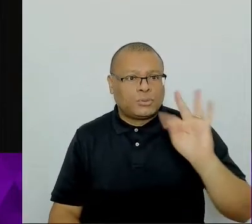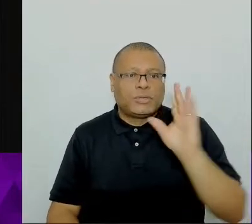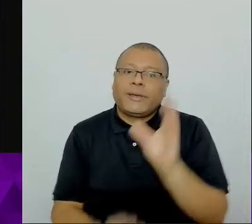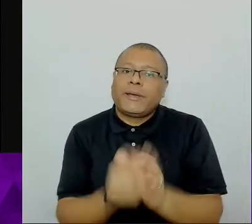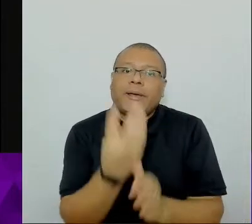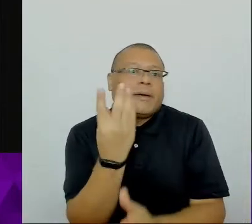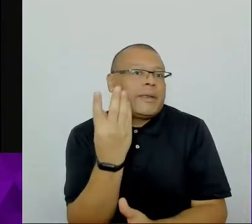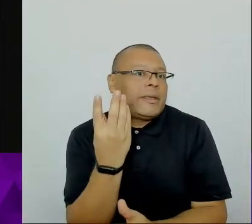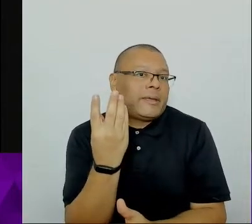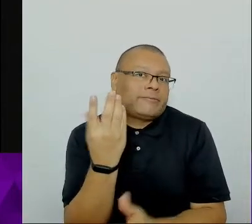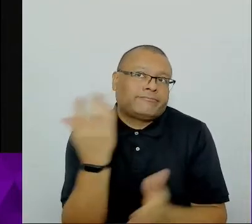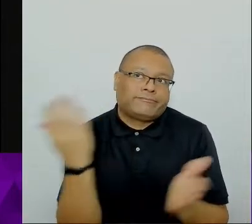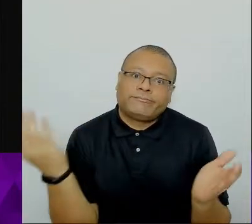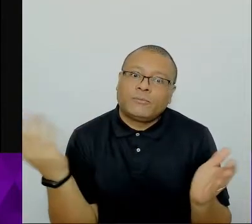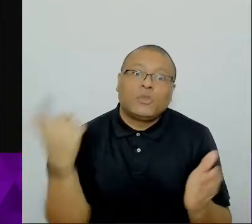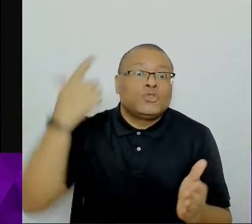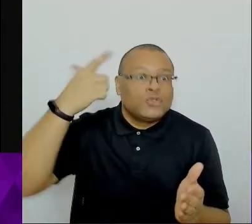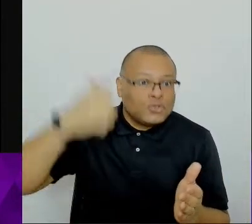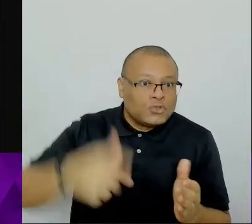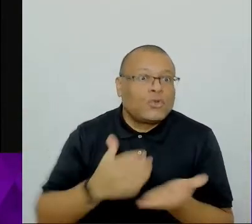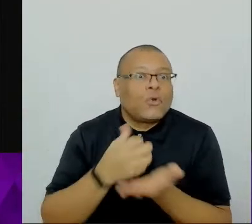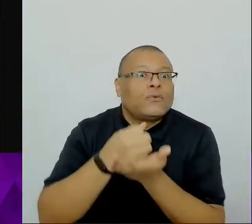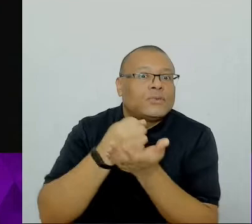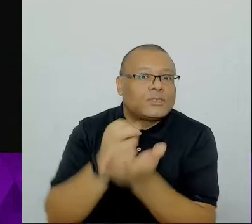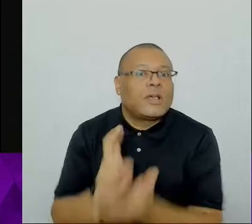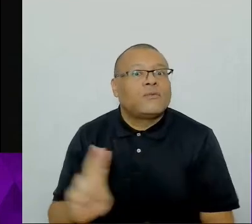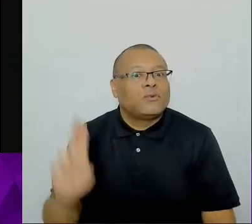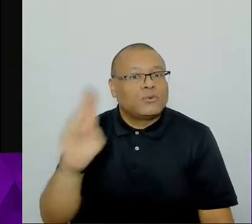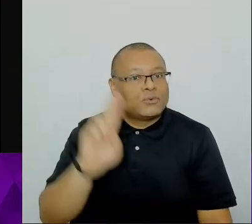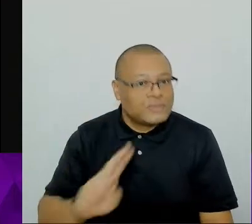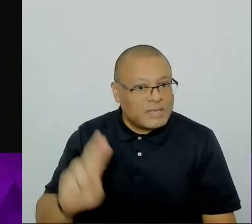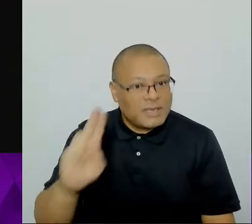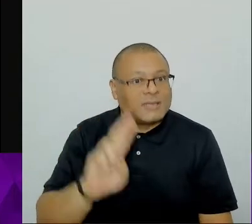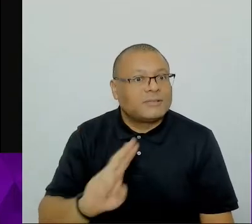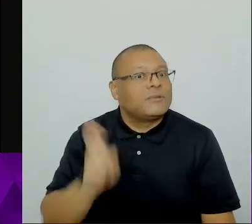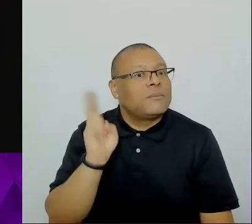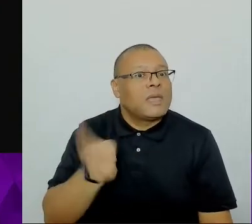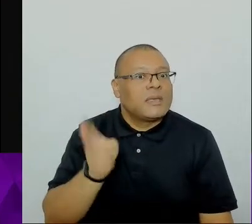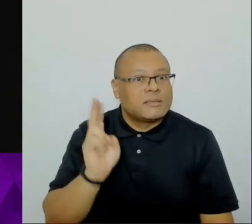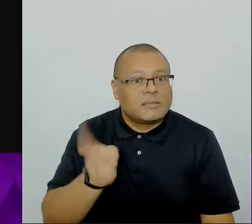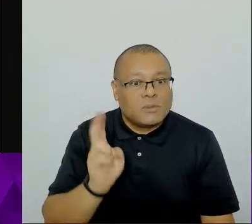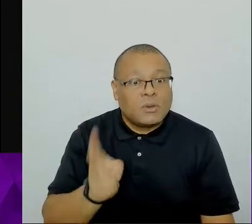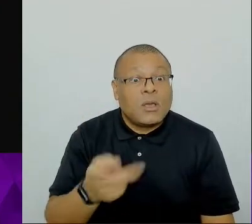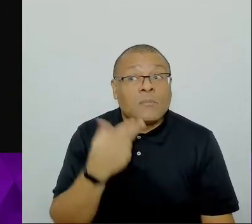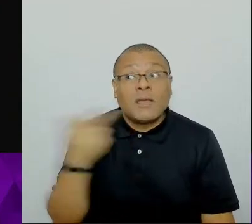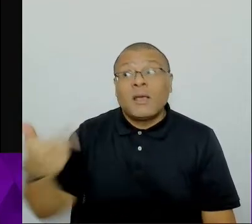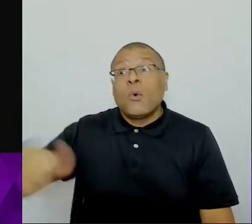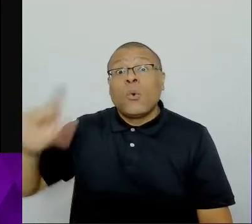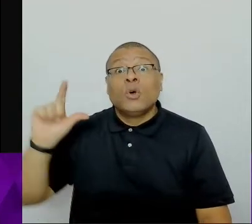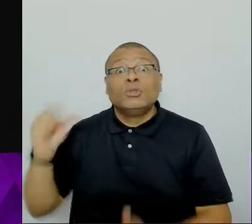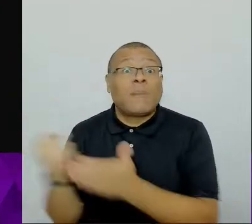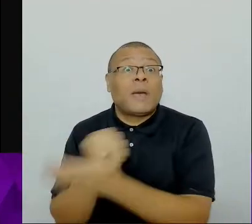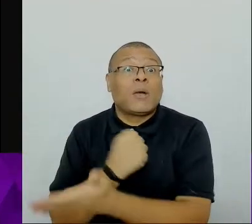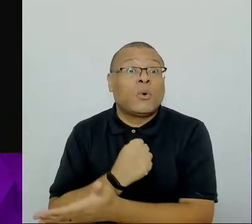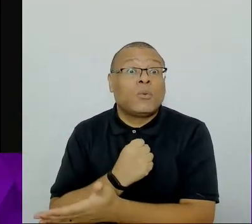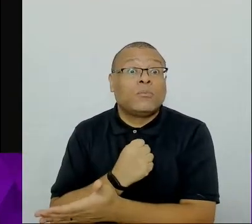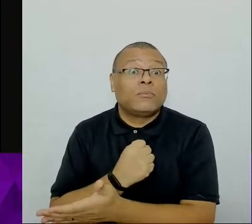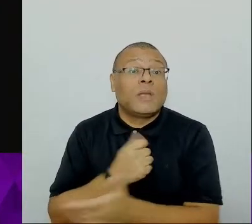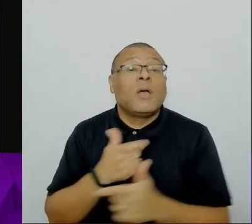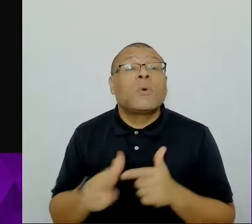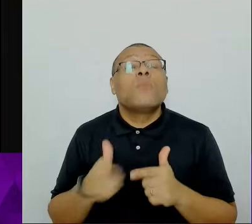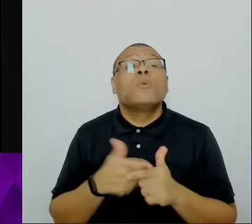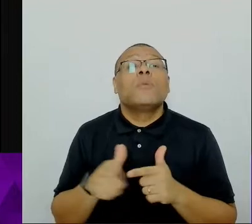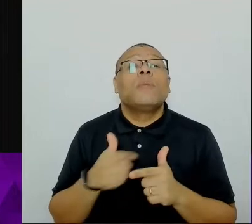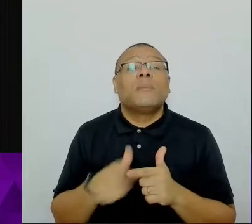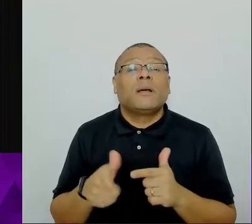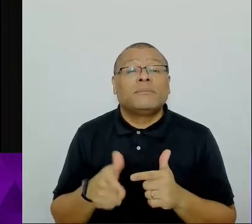a criar esse cão novamente, utilizando o ID que ele passou como parâmetro, já que o ID foi deletado previamente. E qual é o problema nisso? A gente